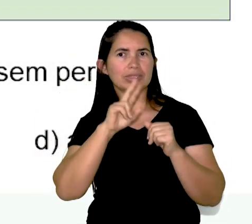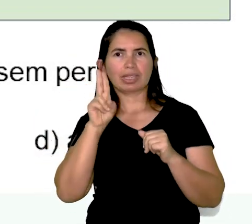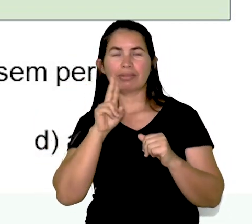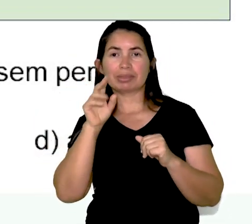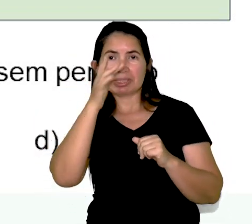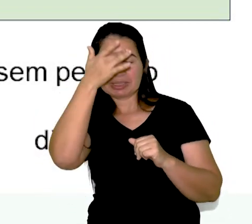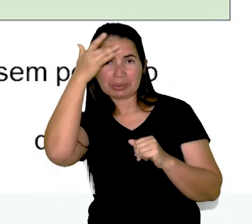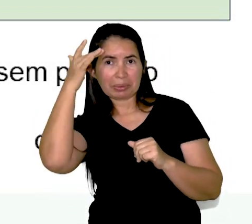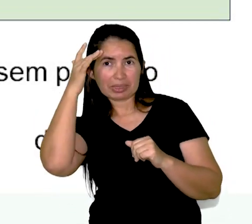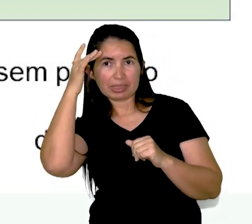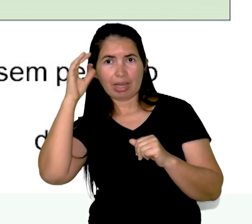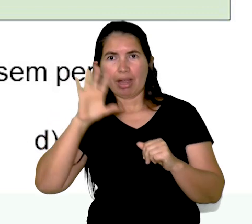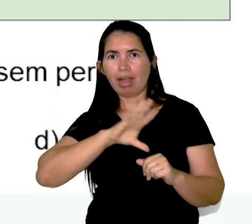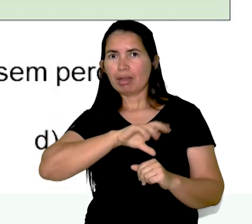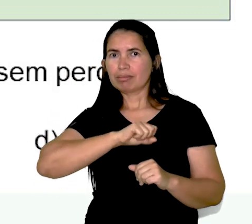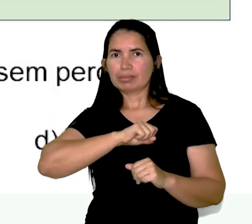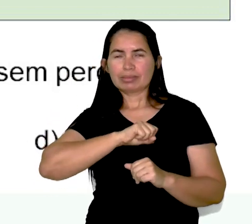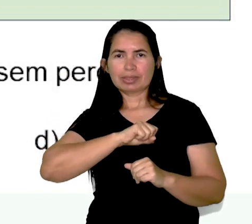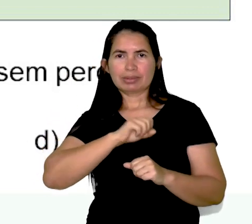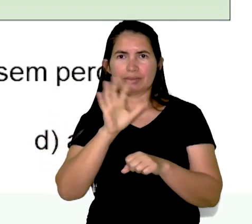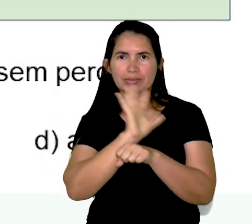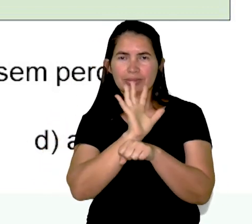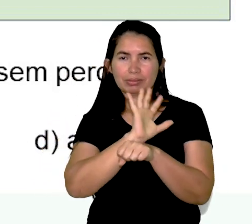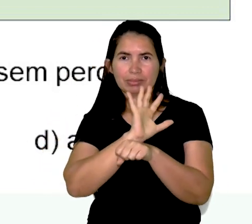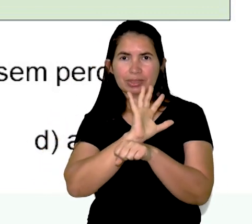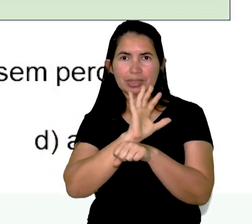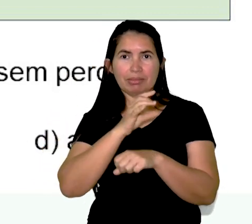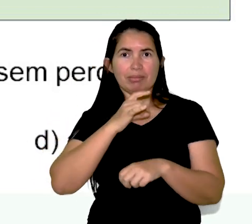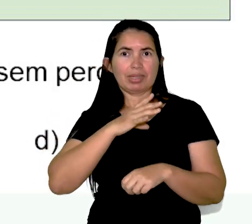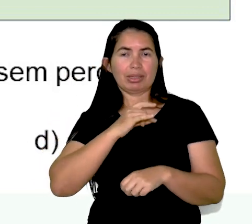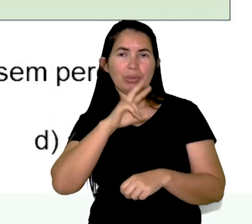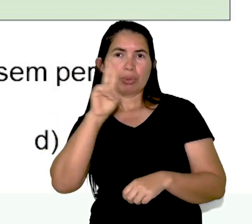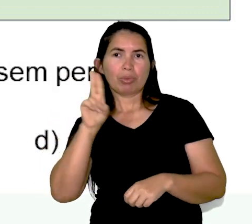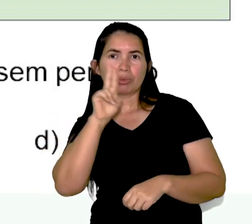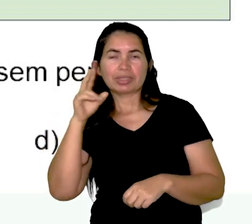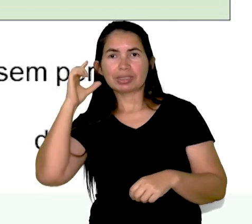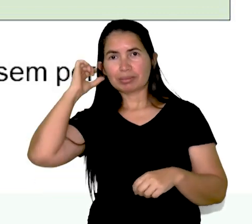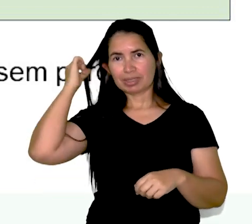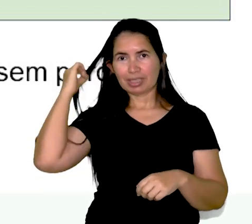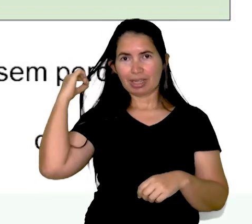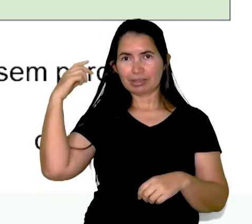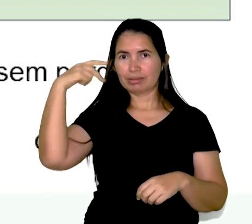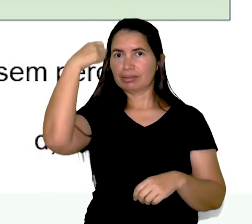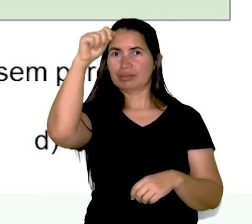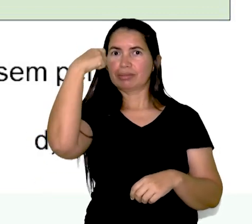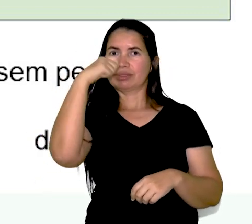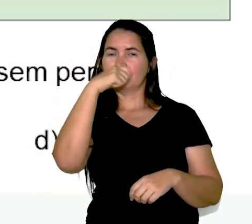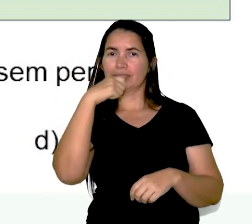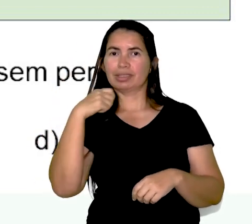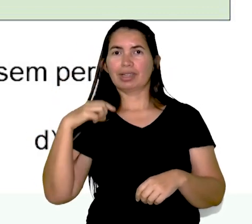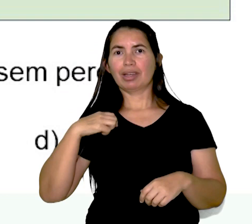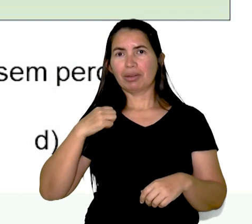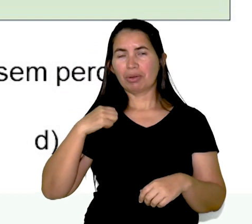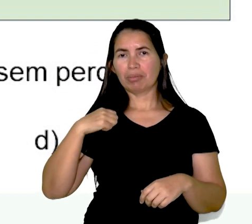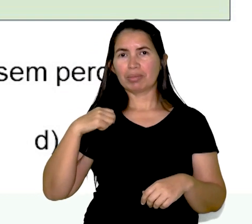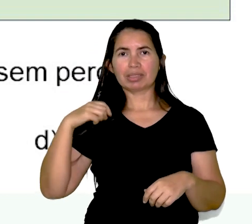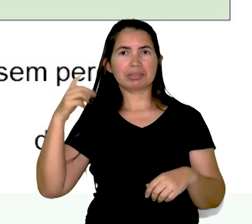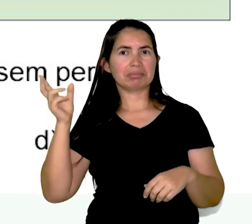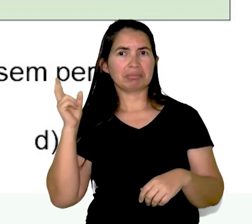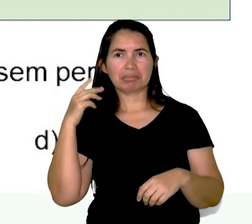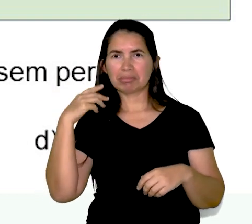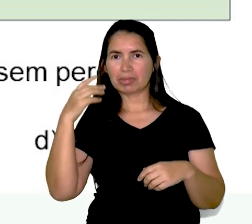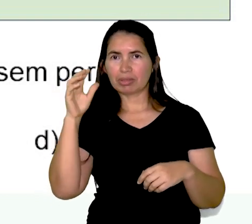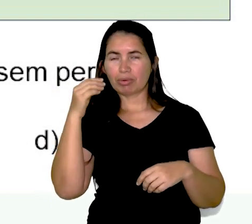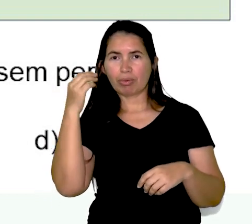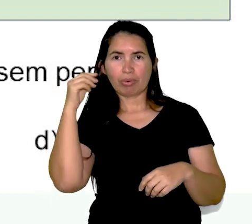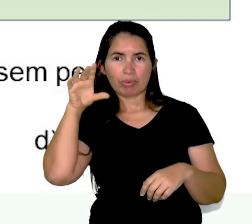adora filmes de espanto. Pois é, usam esses penteados punks, pinturas na cara, roupas dark e ouvem